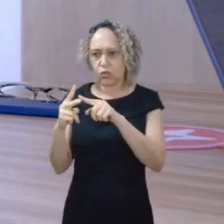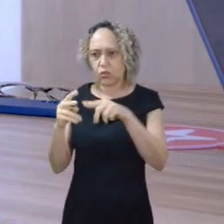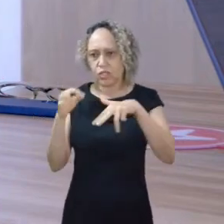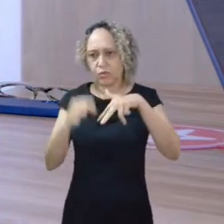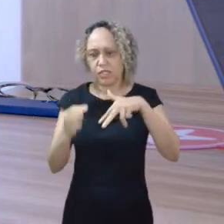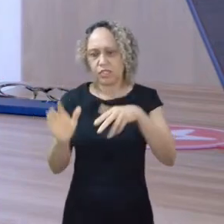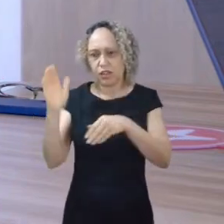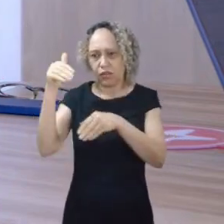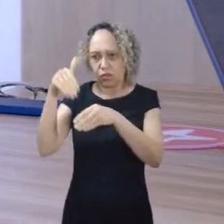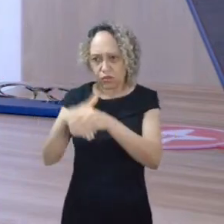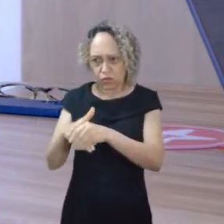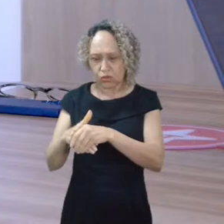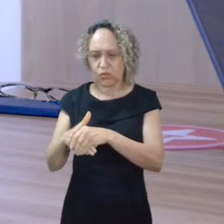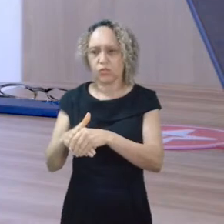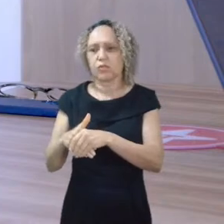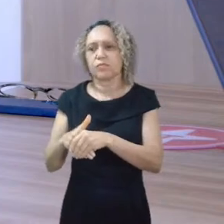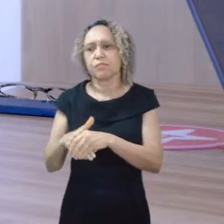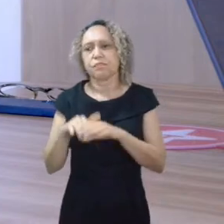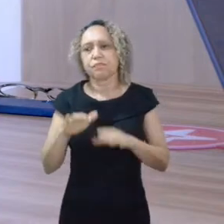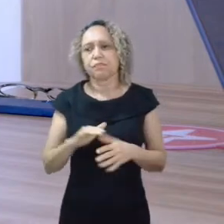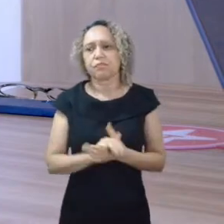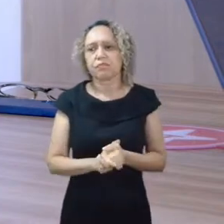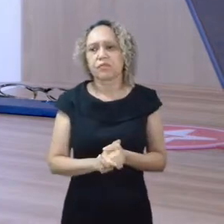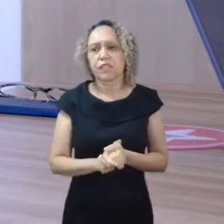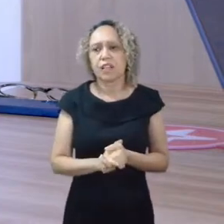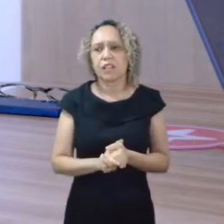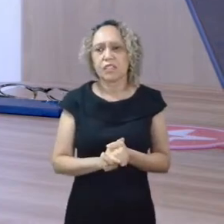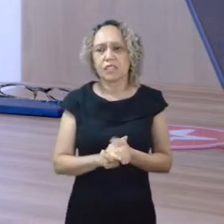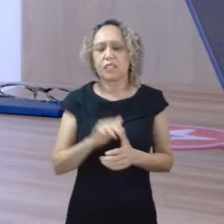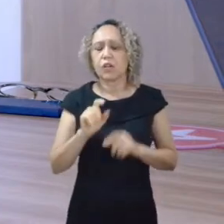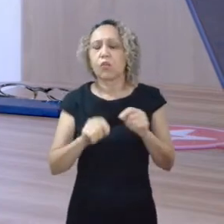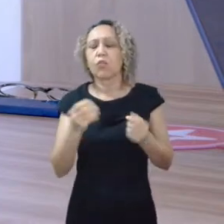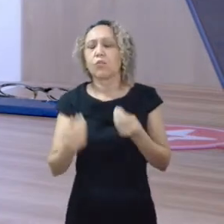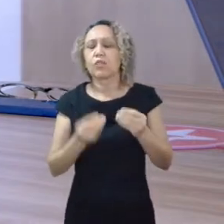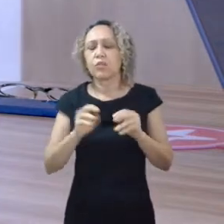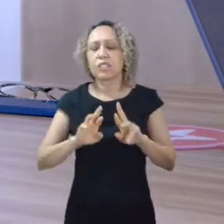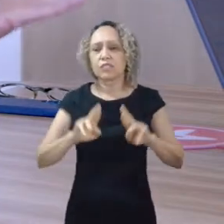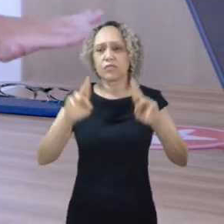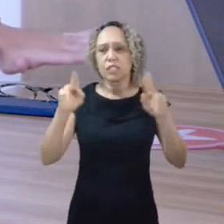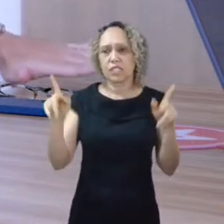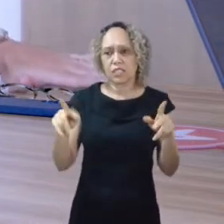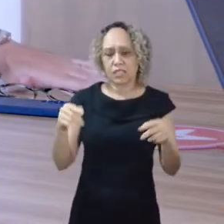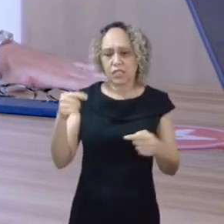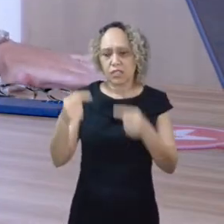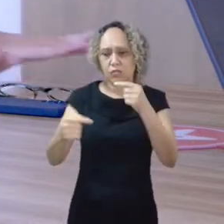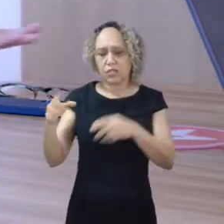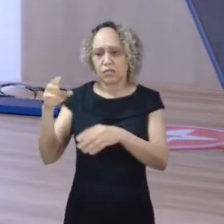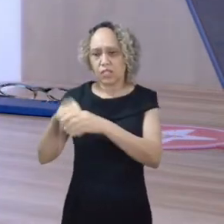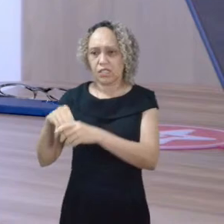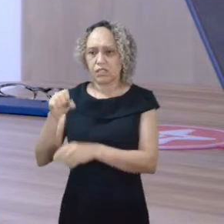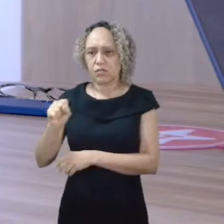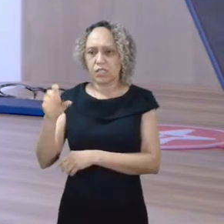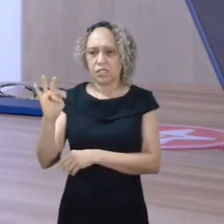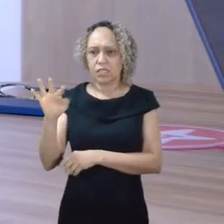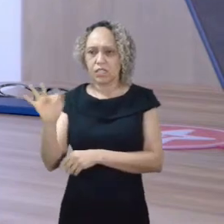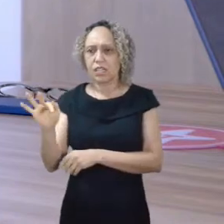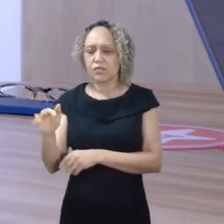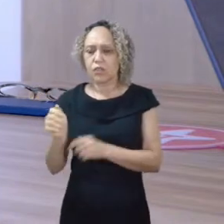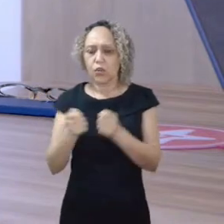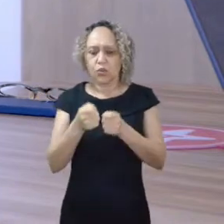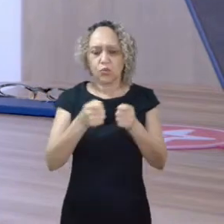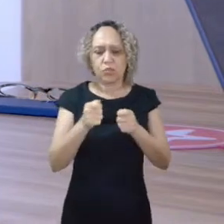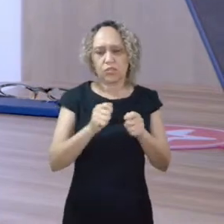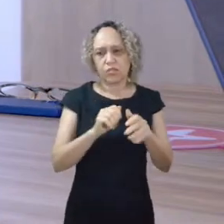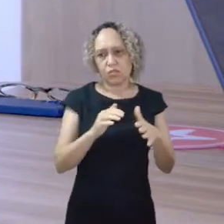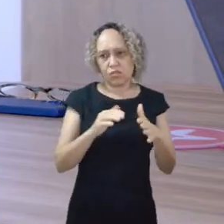atuação da persecução penal. Por que é importante diferenciar isso da discussão que está tendo no Supremo sobre o controle das redes sociais? Aqui a gente